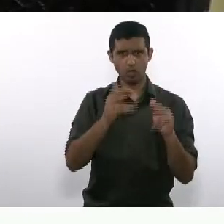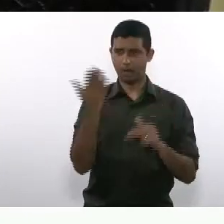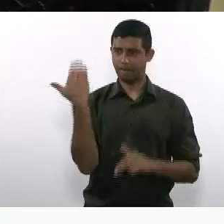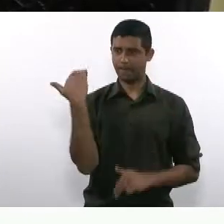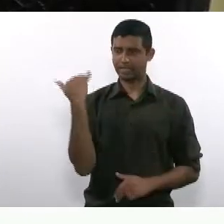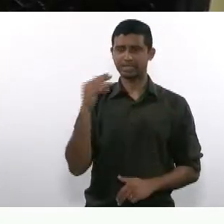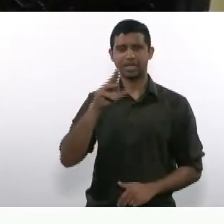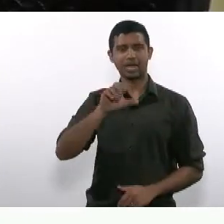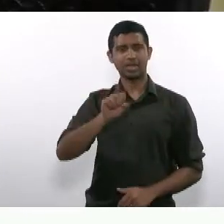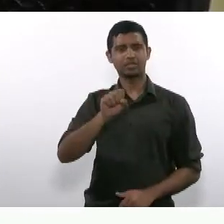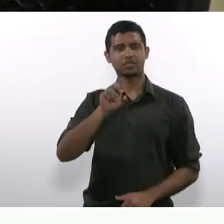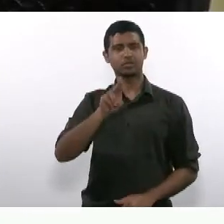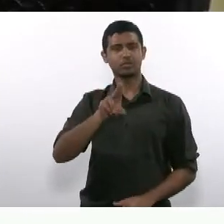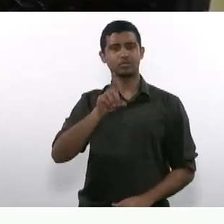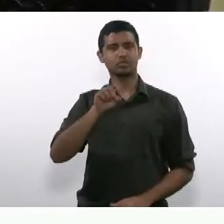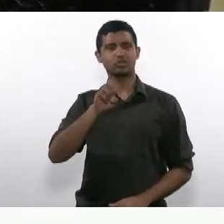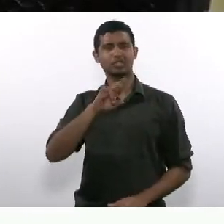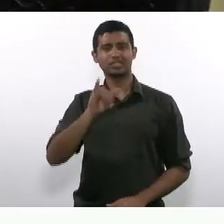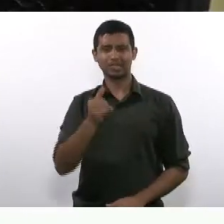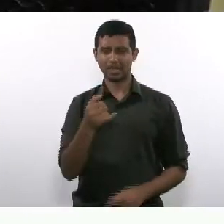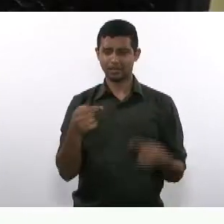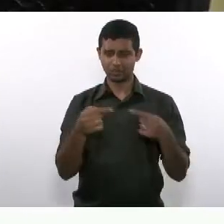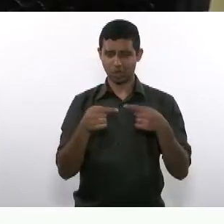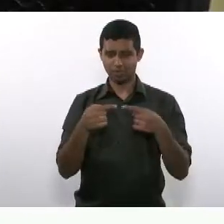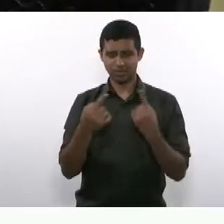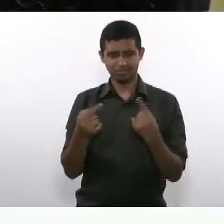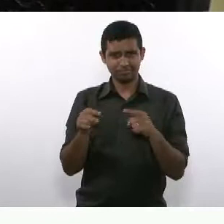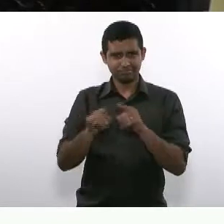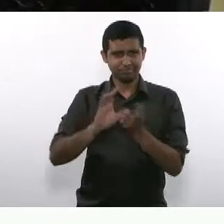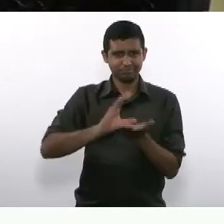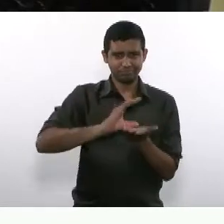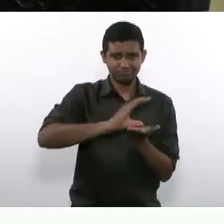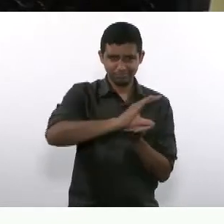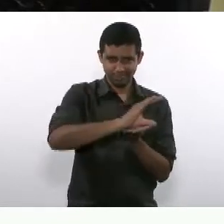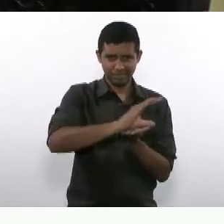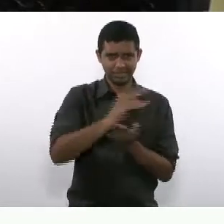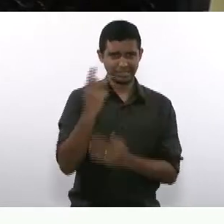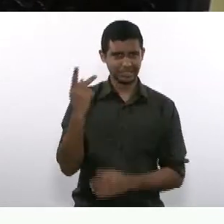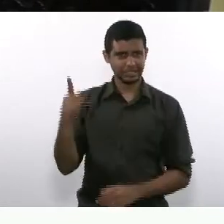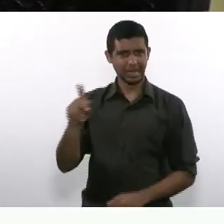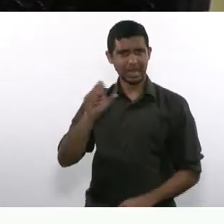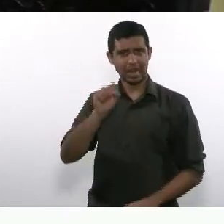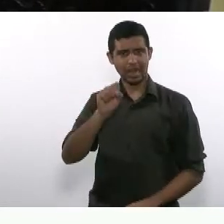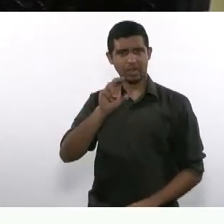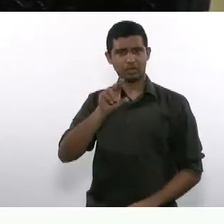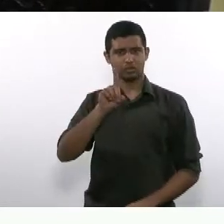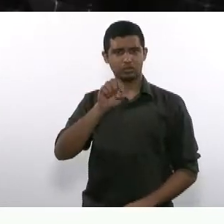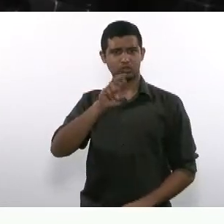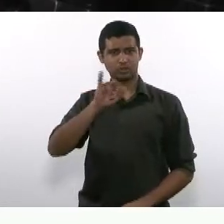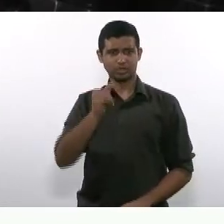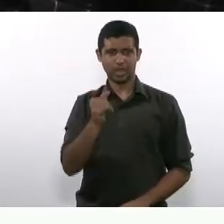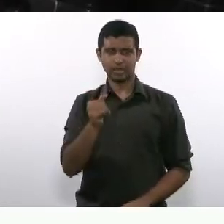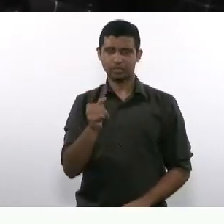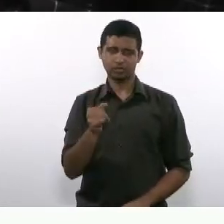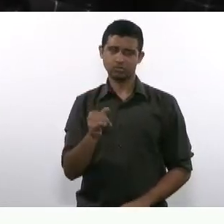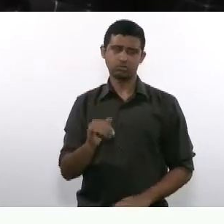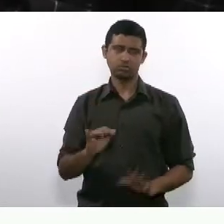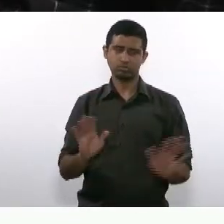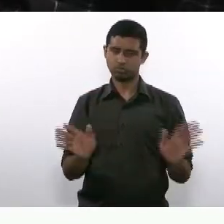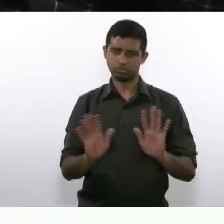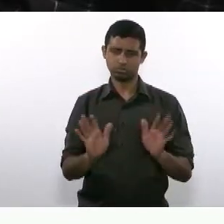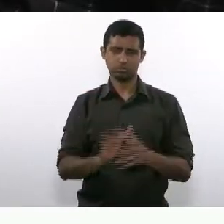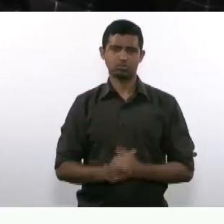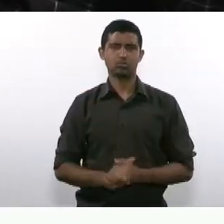Informa, que seja patrocinado, pago, custeado pela Suderj? Pela Suderj, não. Quem toca